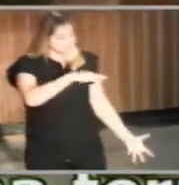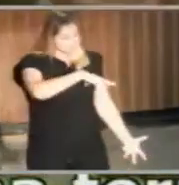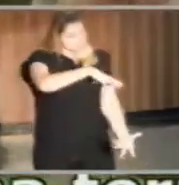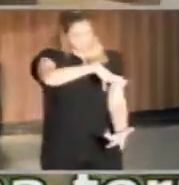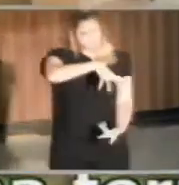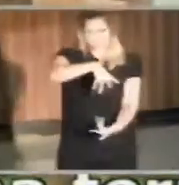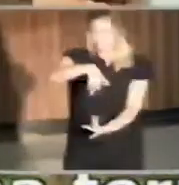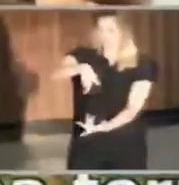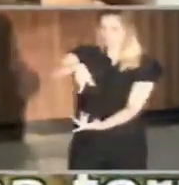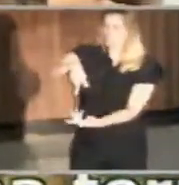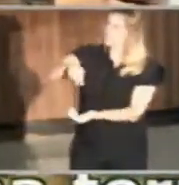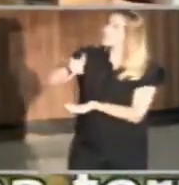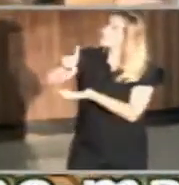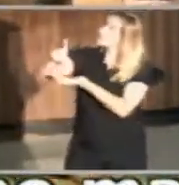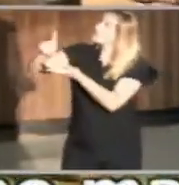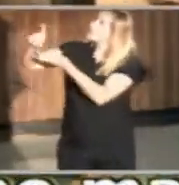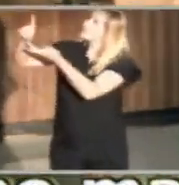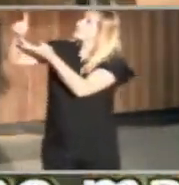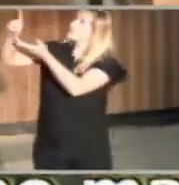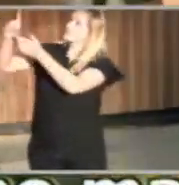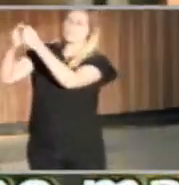na terra,